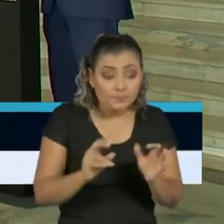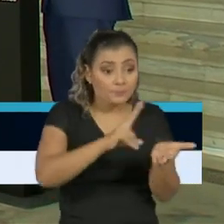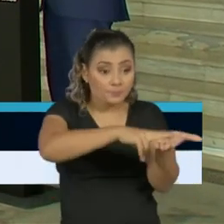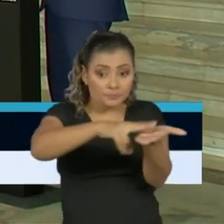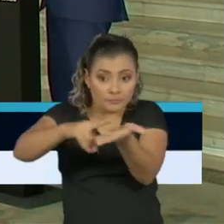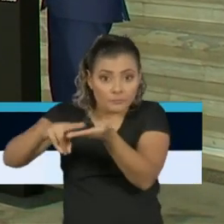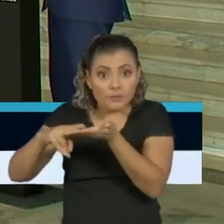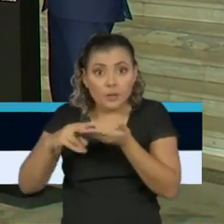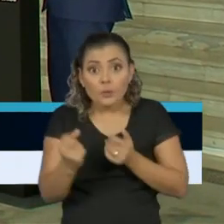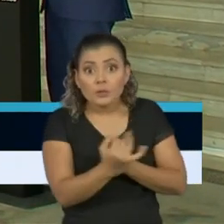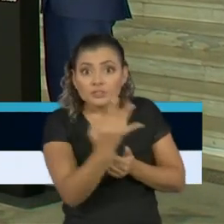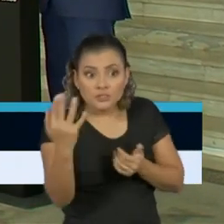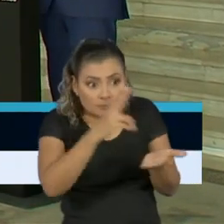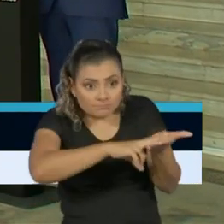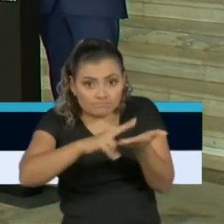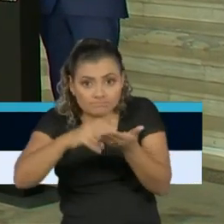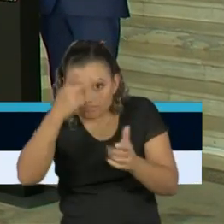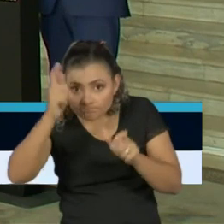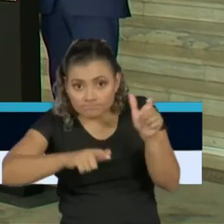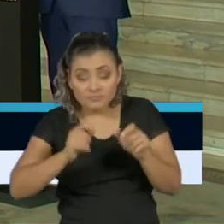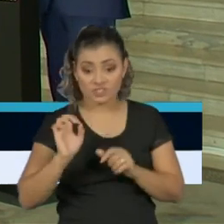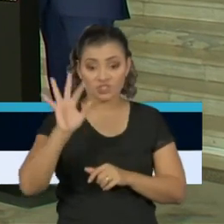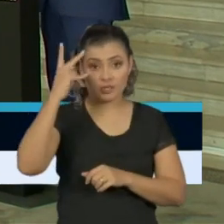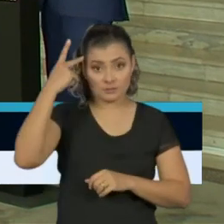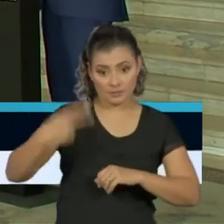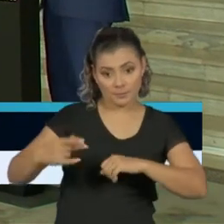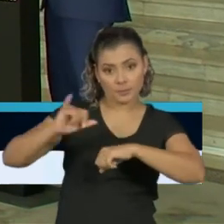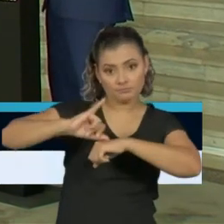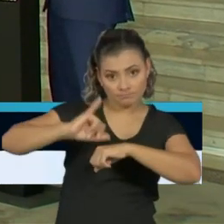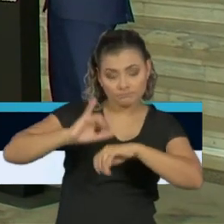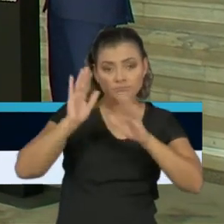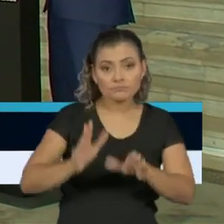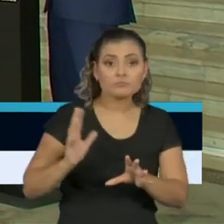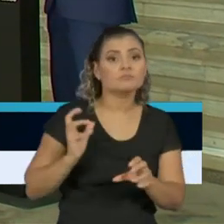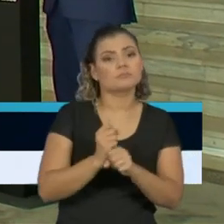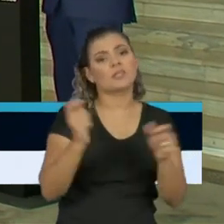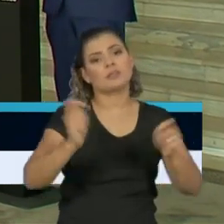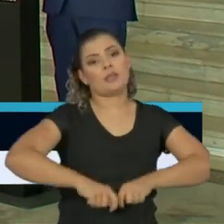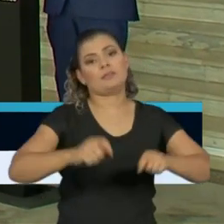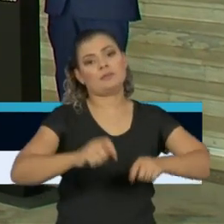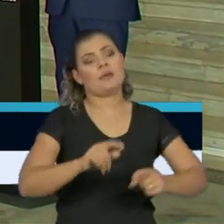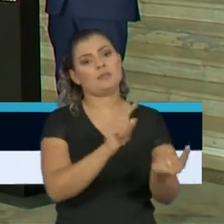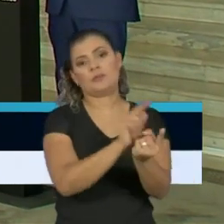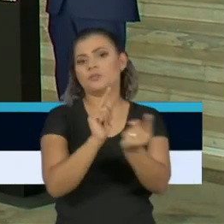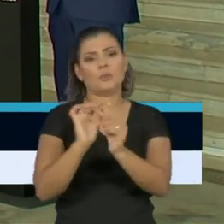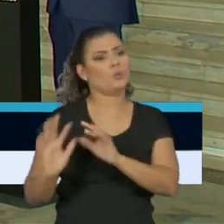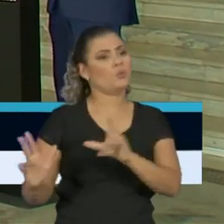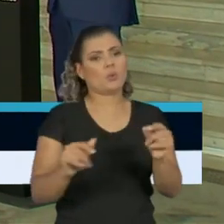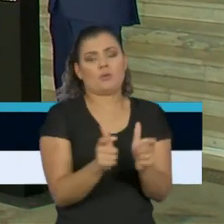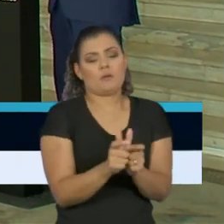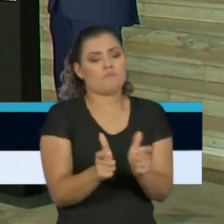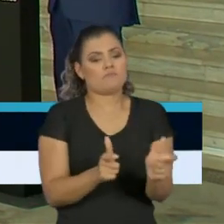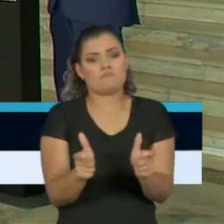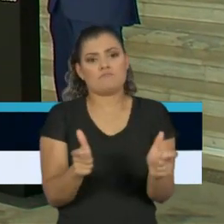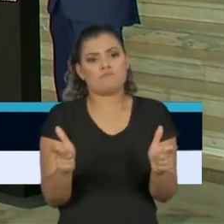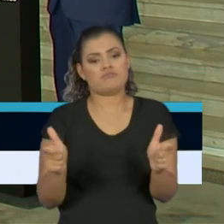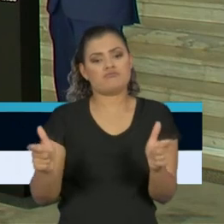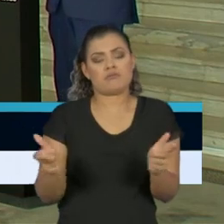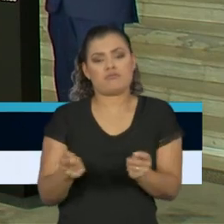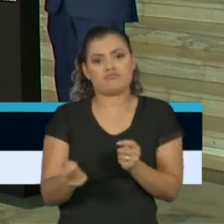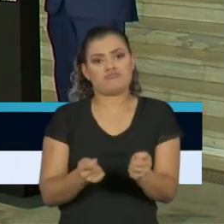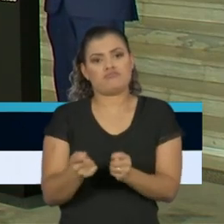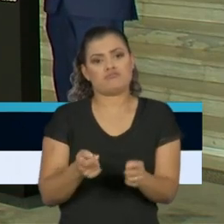leitos disponíveis no estado de São Paulo será suficiente para essa primeira onda